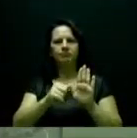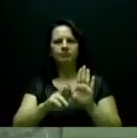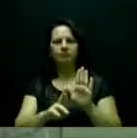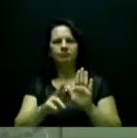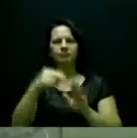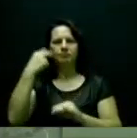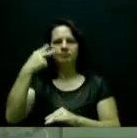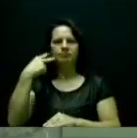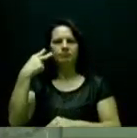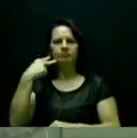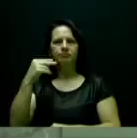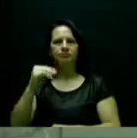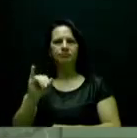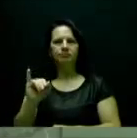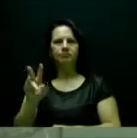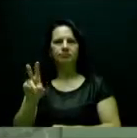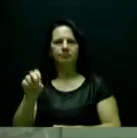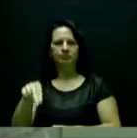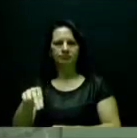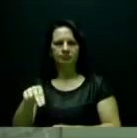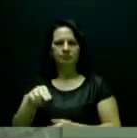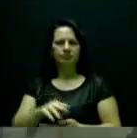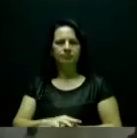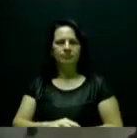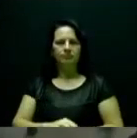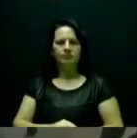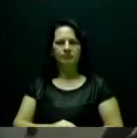a palavra, vereador Ivan Ildebrando.